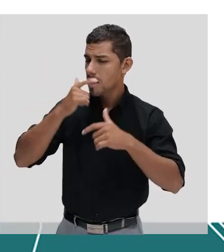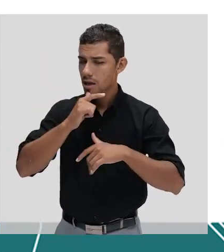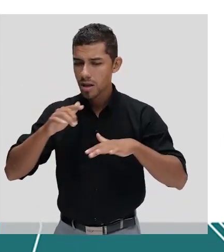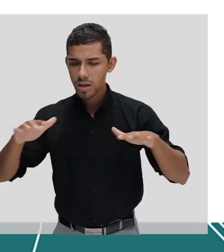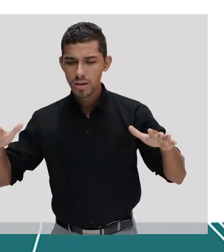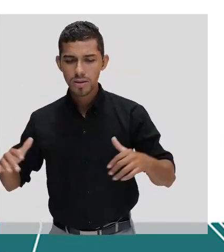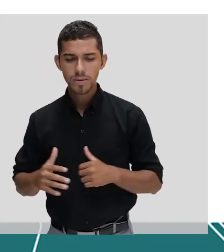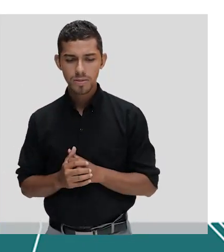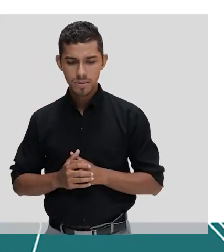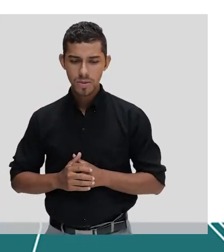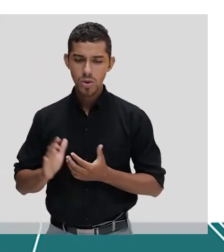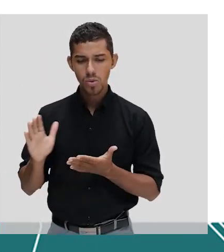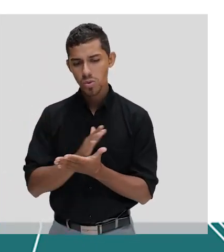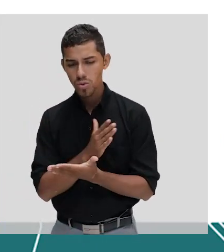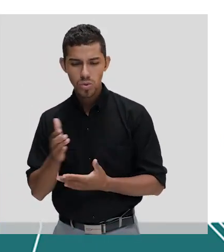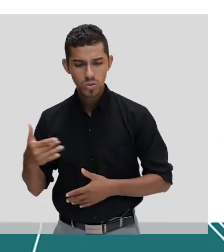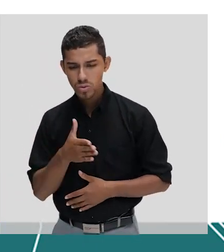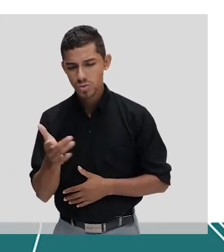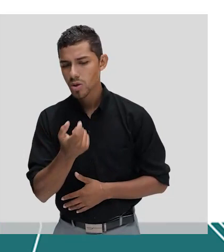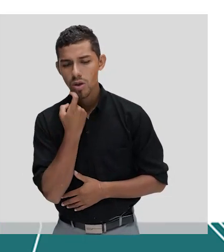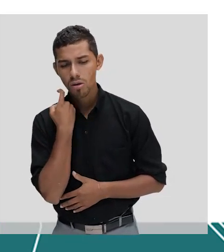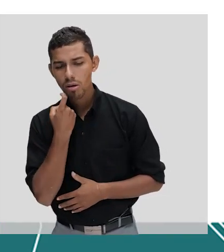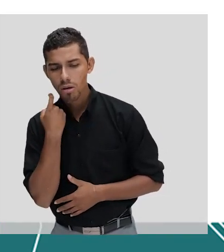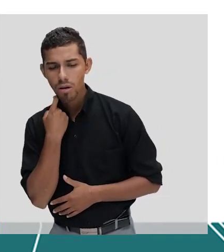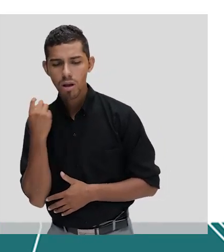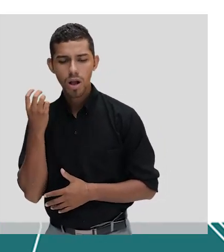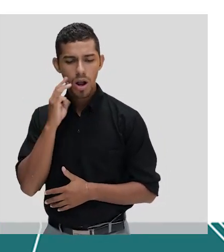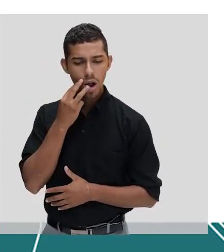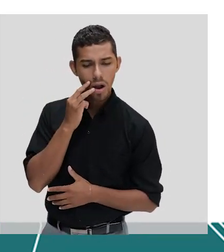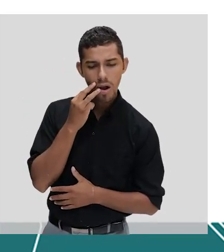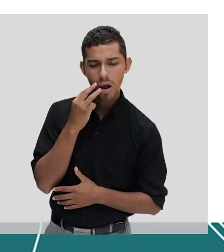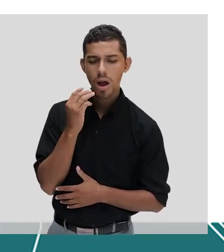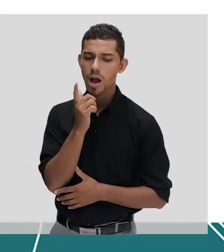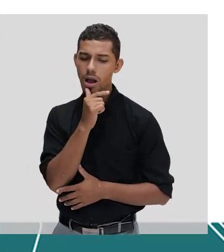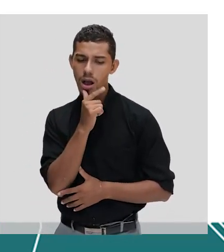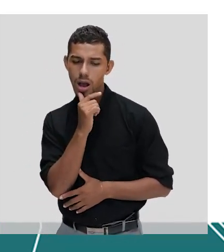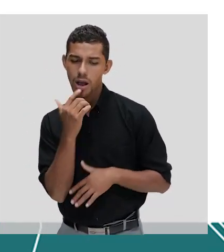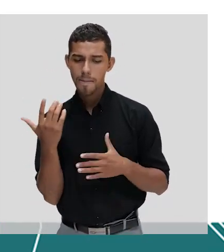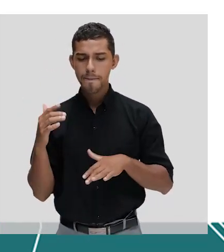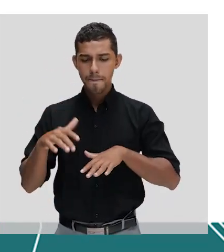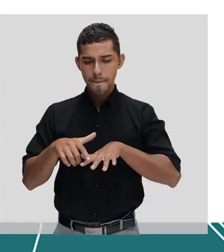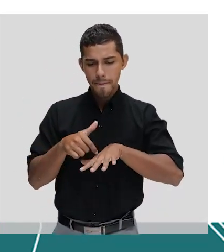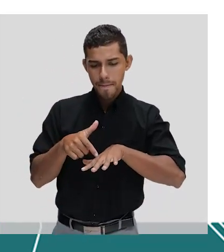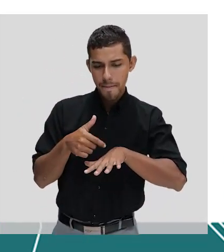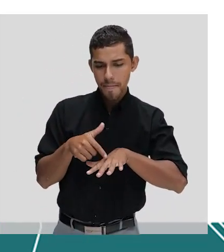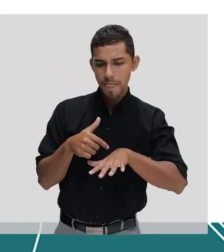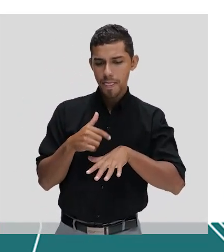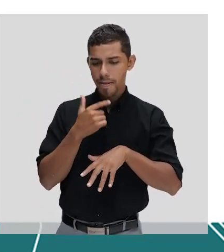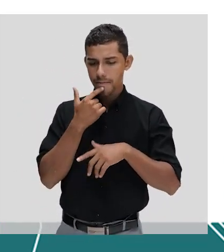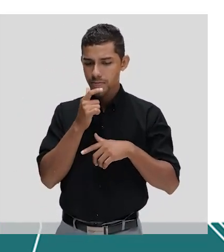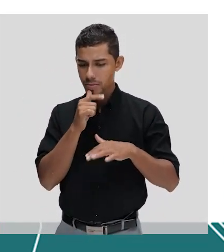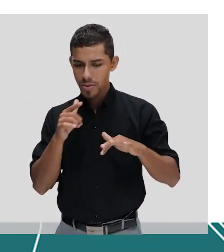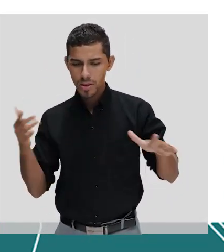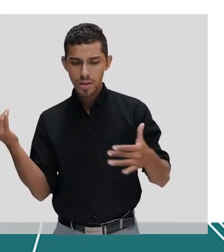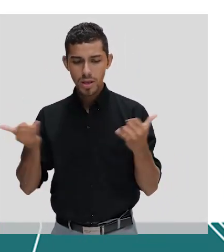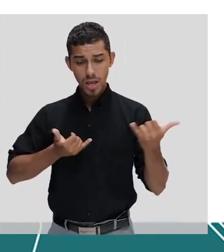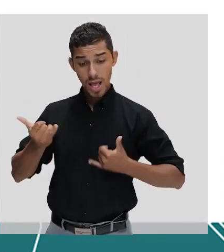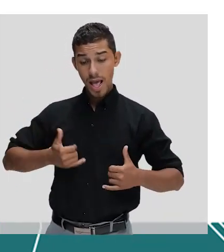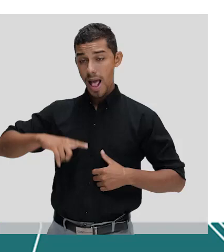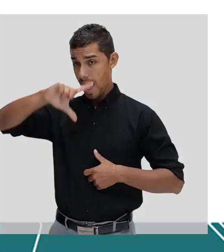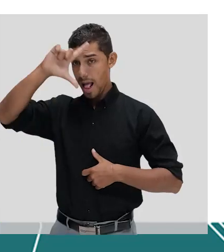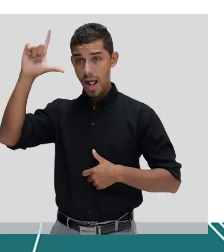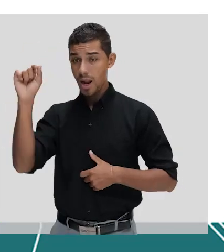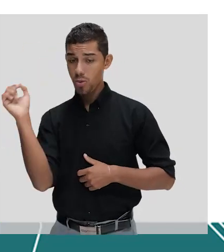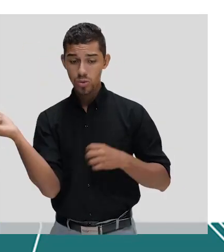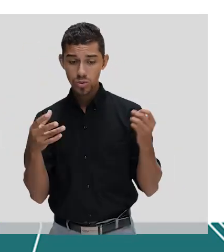marés, de alguns peixes rosados numas águas e dos meus pés molhados, manda-me dizer, é lua